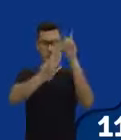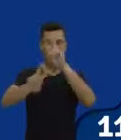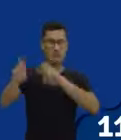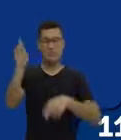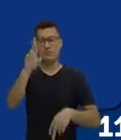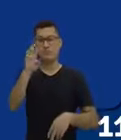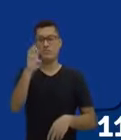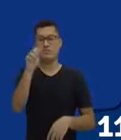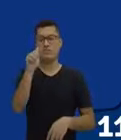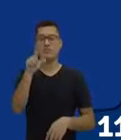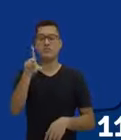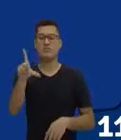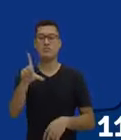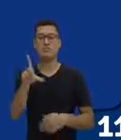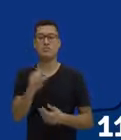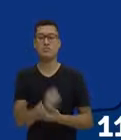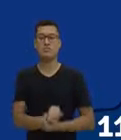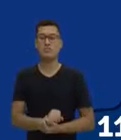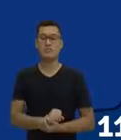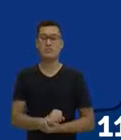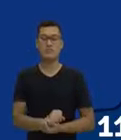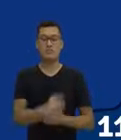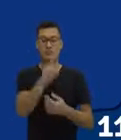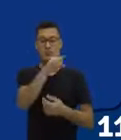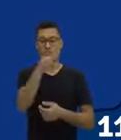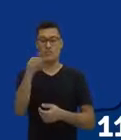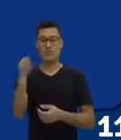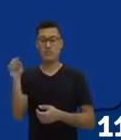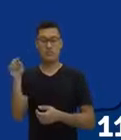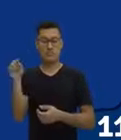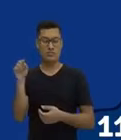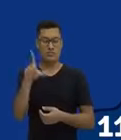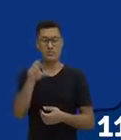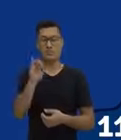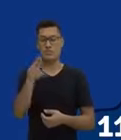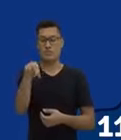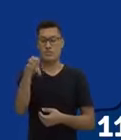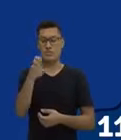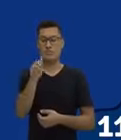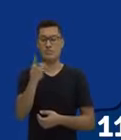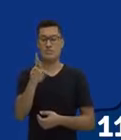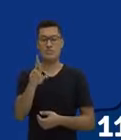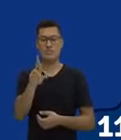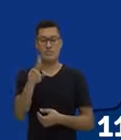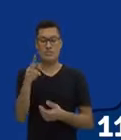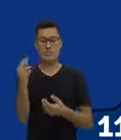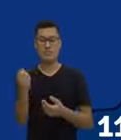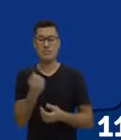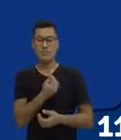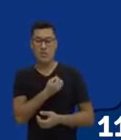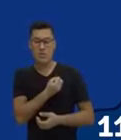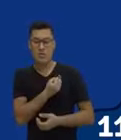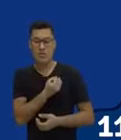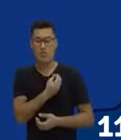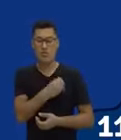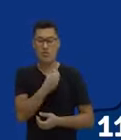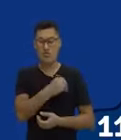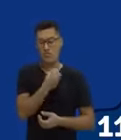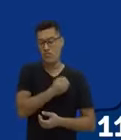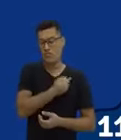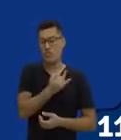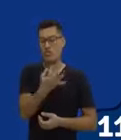só que ela vai ser linear quando a parte constante ela for zero, ou seja, ela vai ter